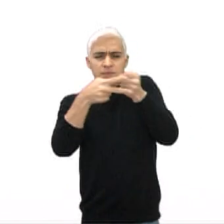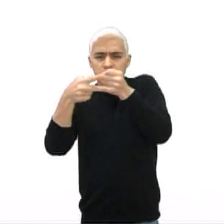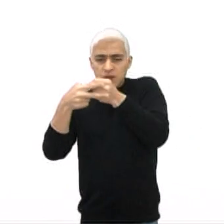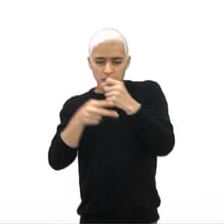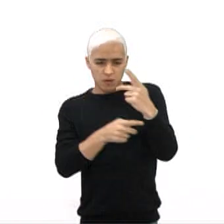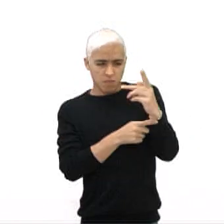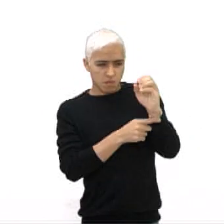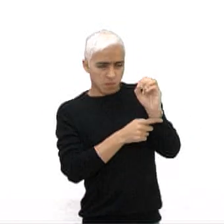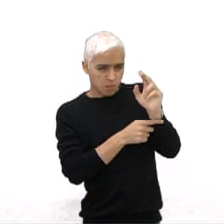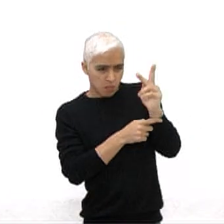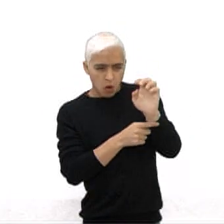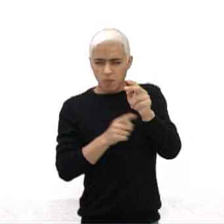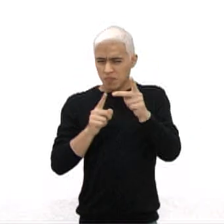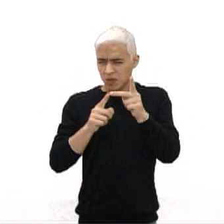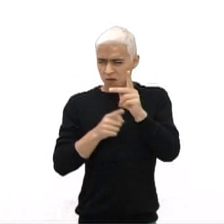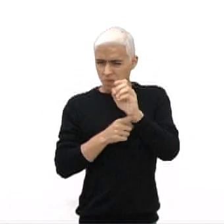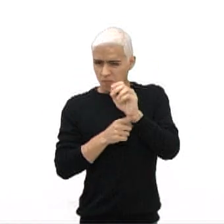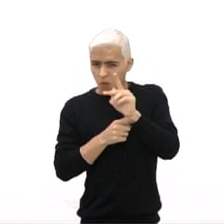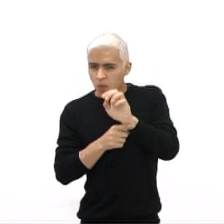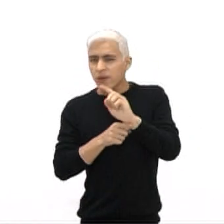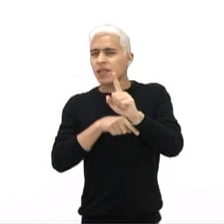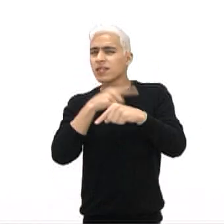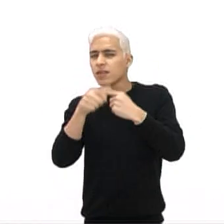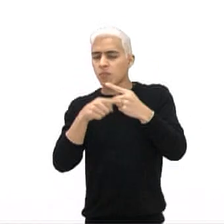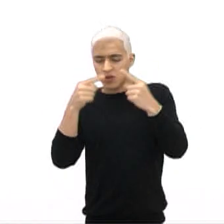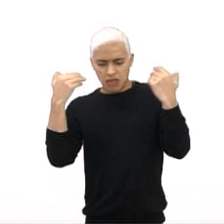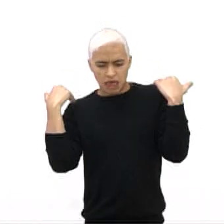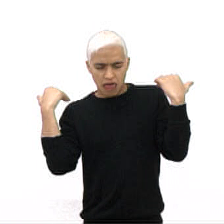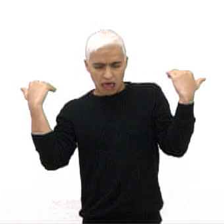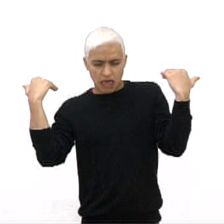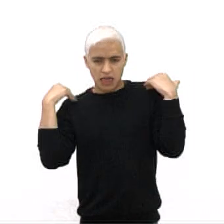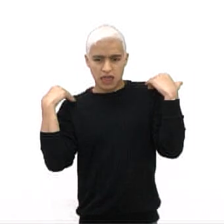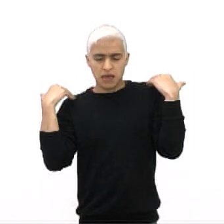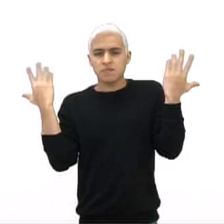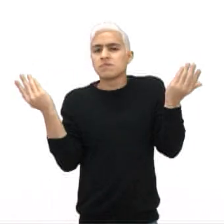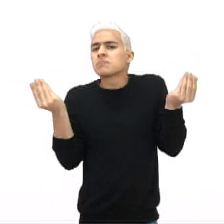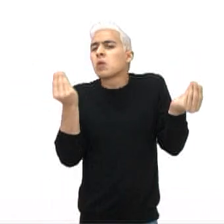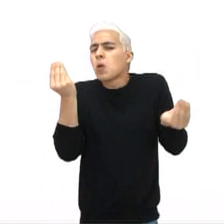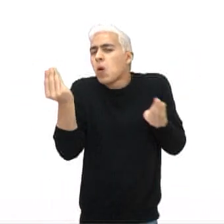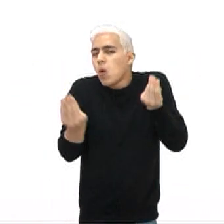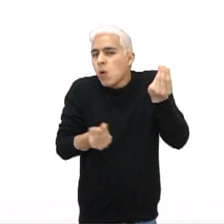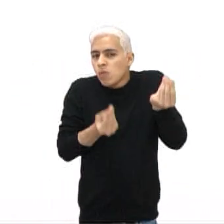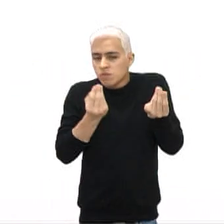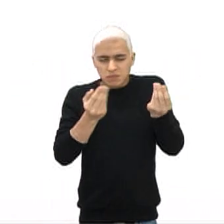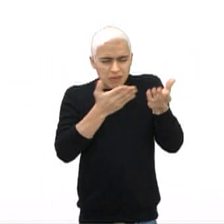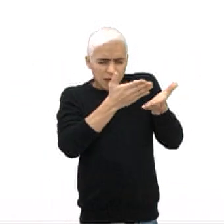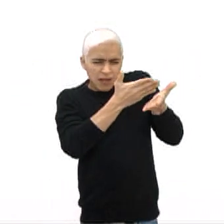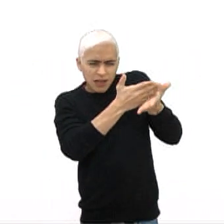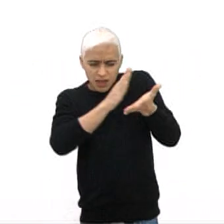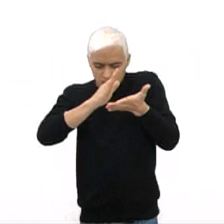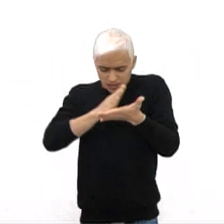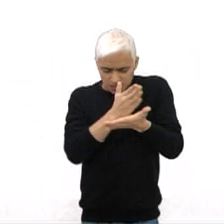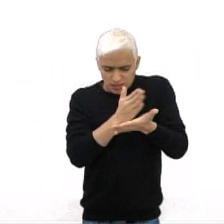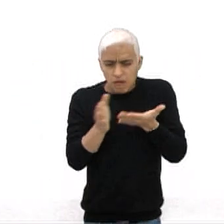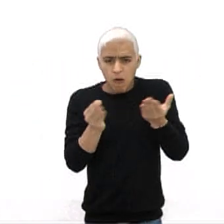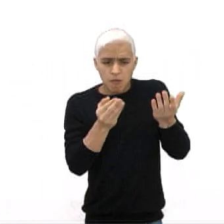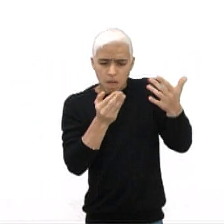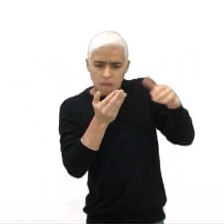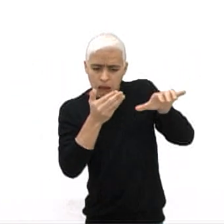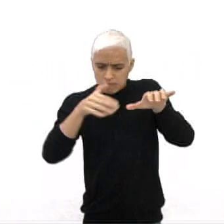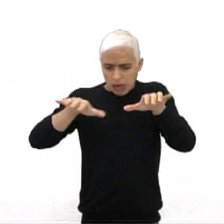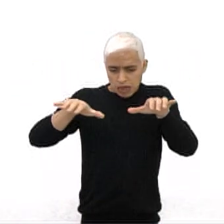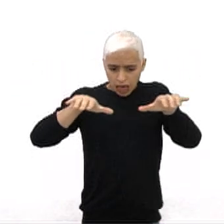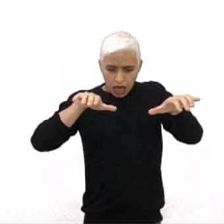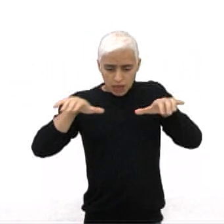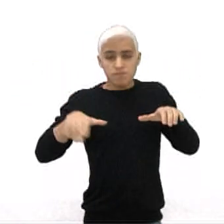Poupe, depois exercite-se. Agora, como que eu vou classificar? Olha só, eu